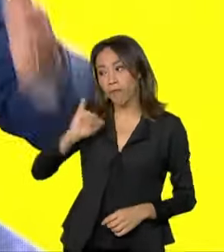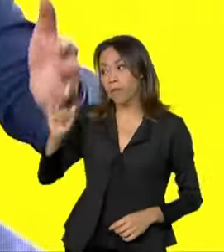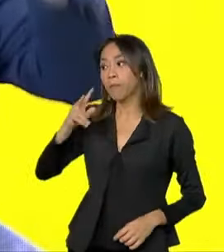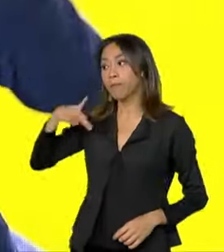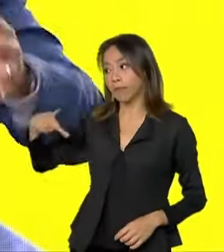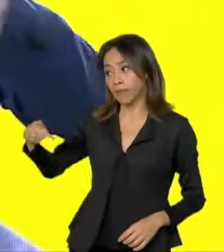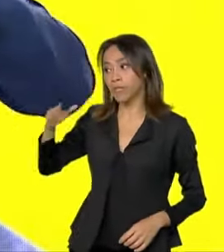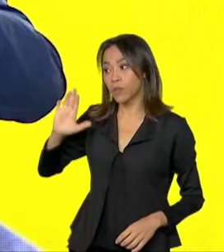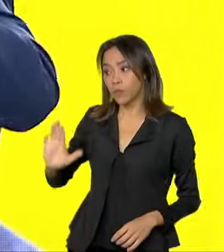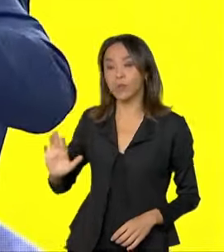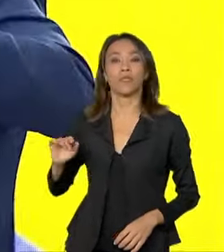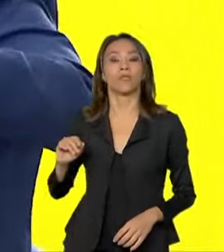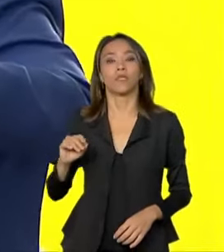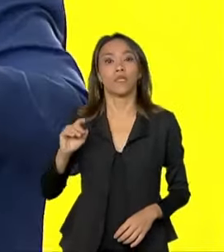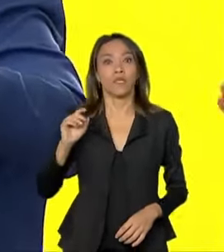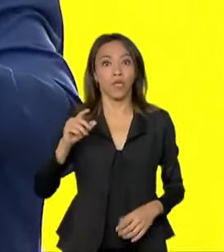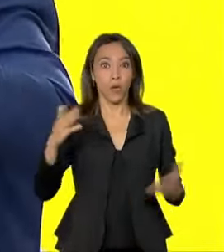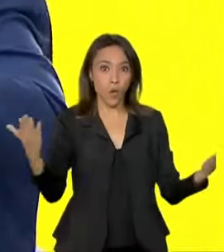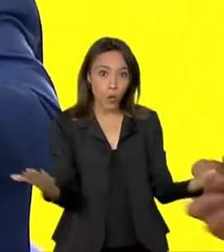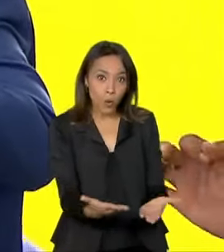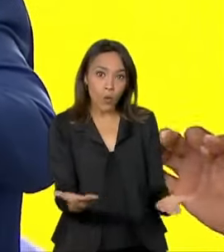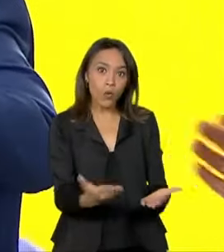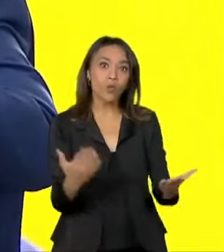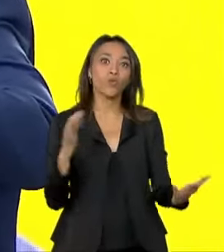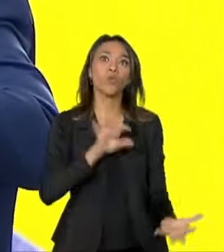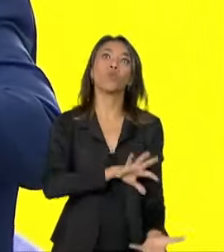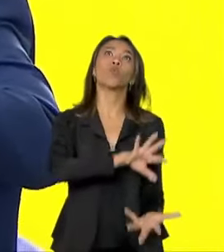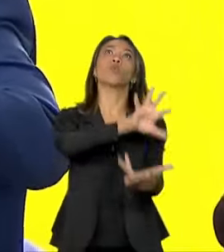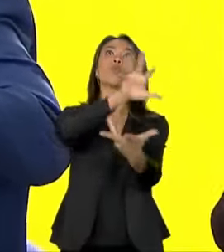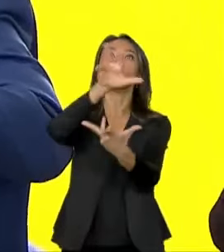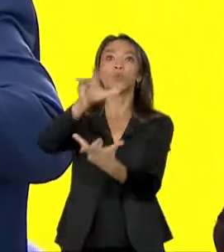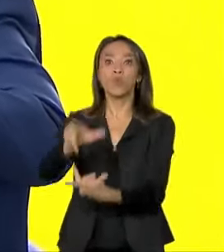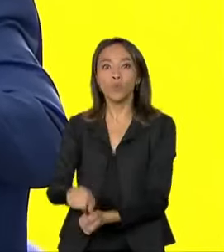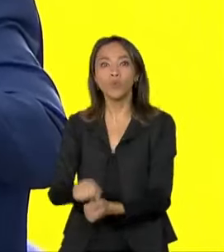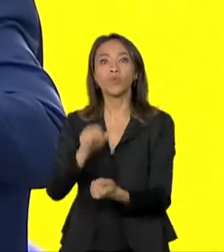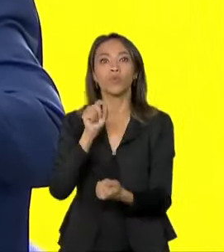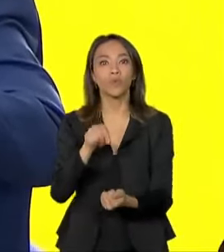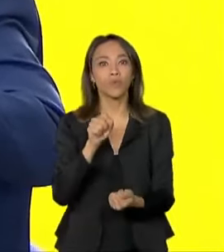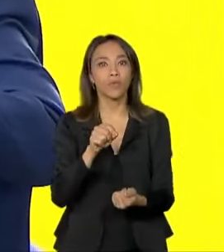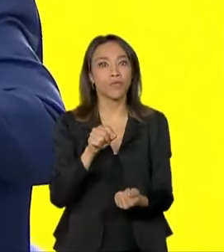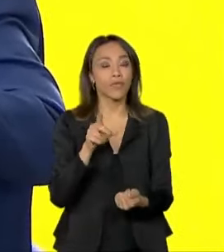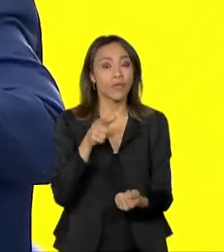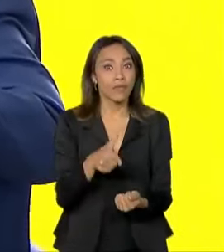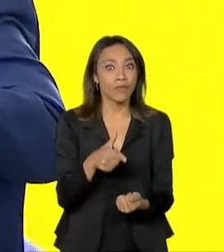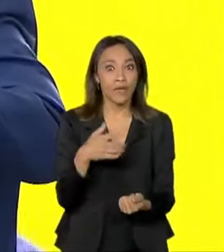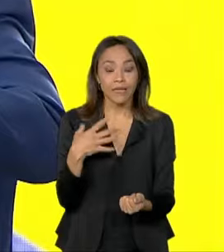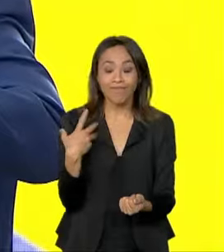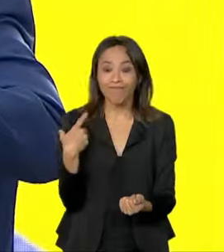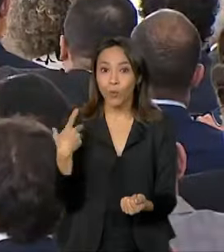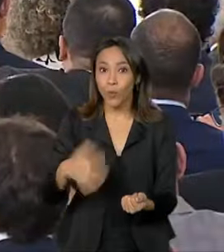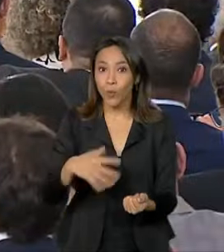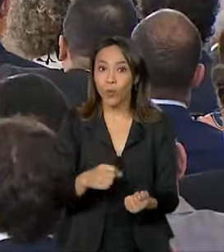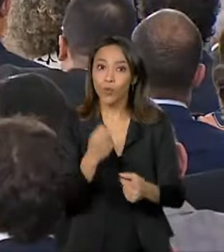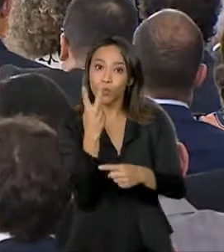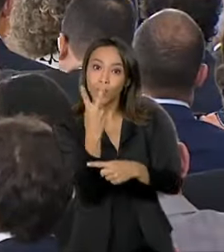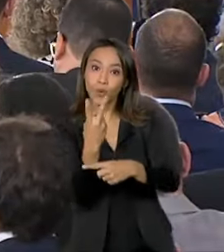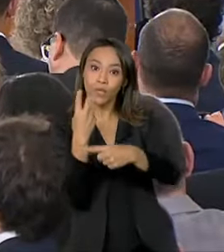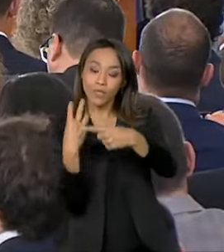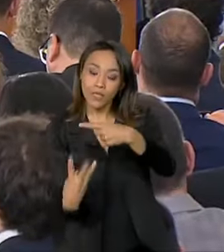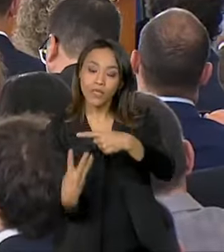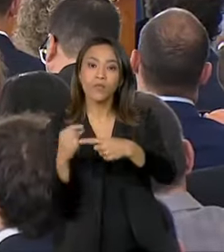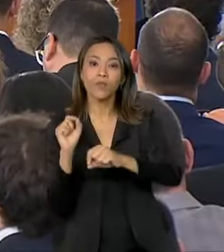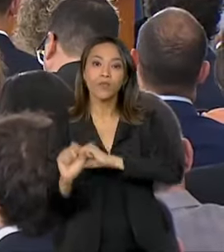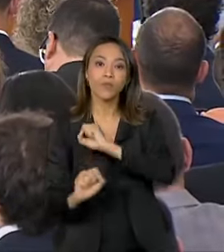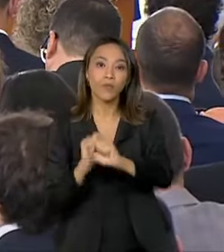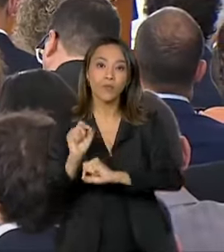mundo hoje para a liquidez, o mundo vai ficar um terço do tamanho dele. Dois terços são